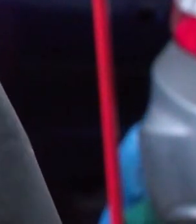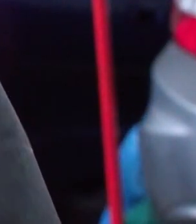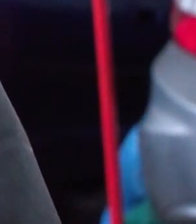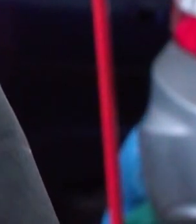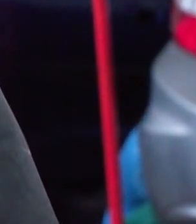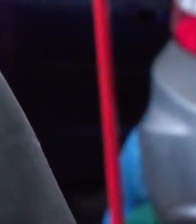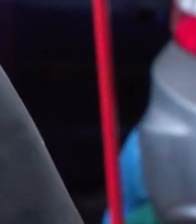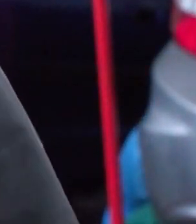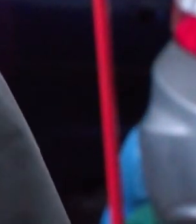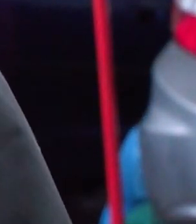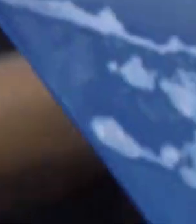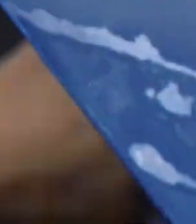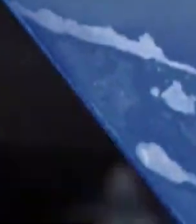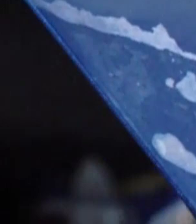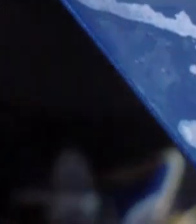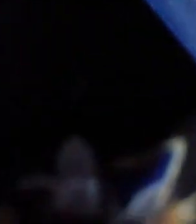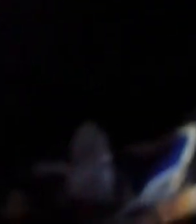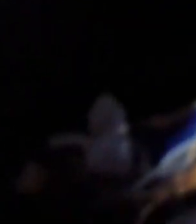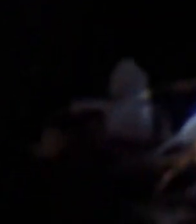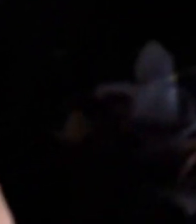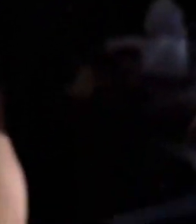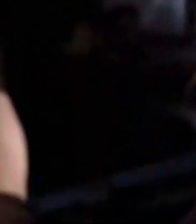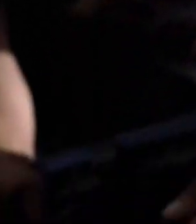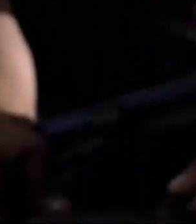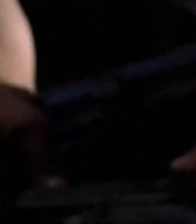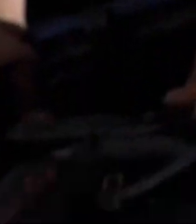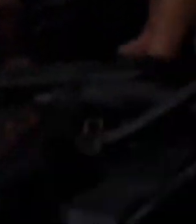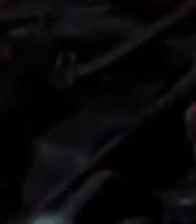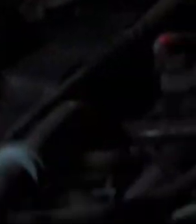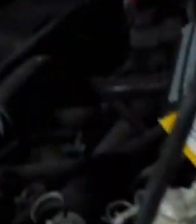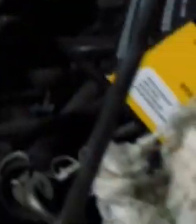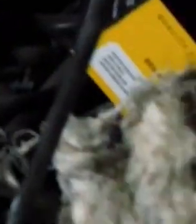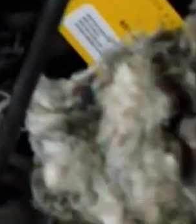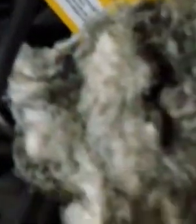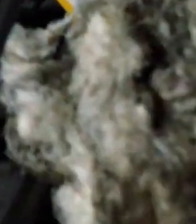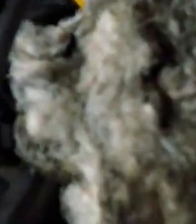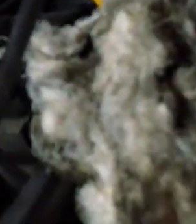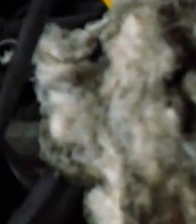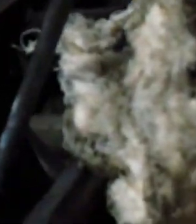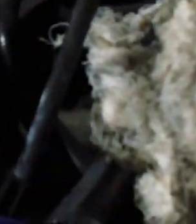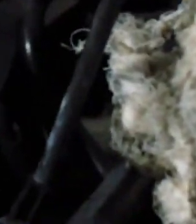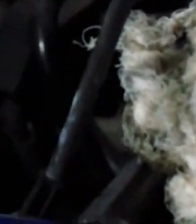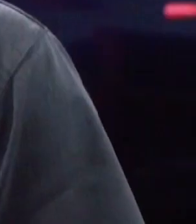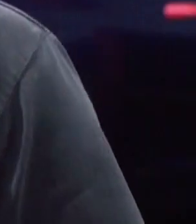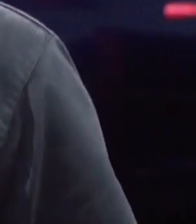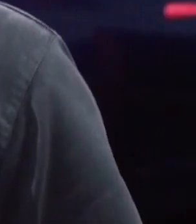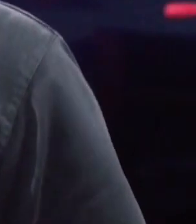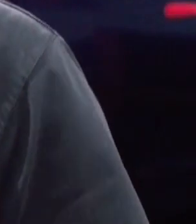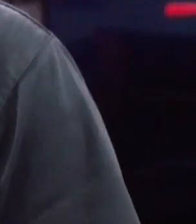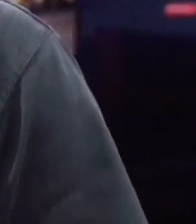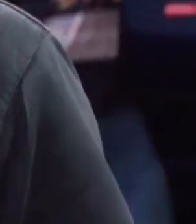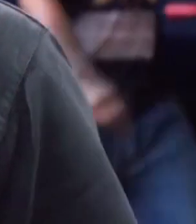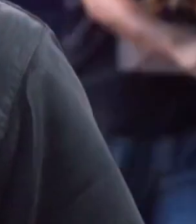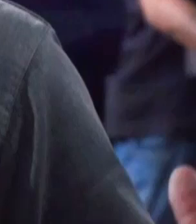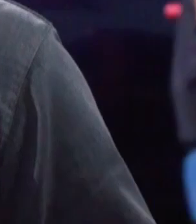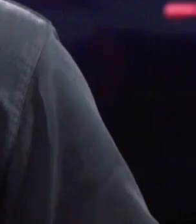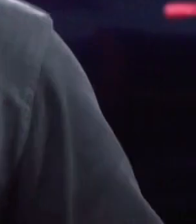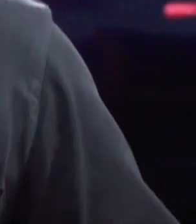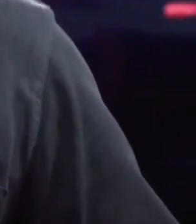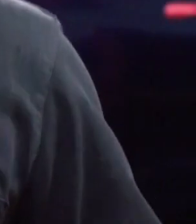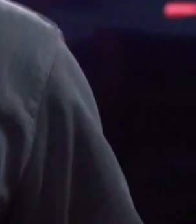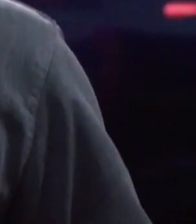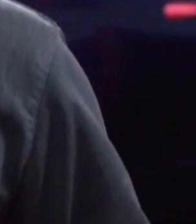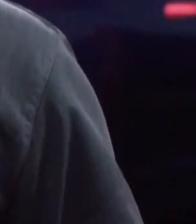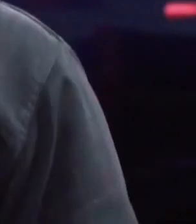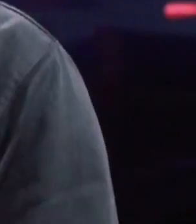Serra Redonda, certo? Eu trabalhava lá na lavoura. Aos 12 anos, meu tio me deu a oportunidade de vir pra cá. O que eu fazia era